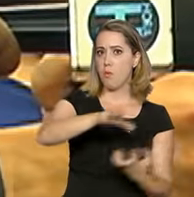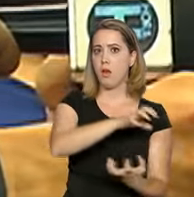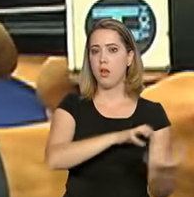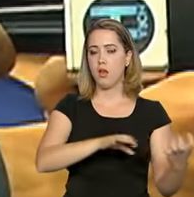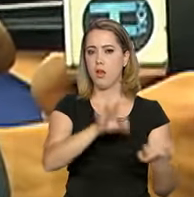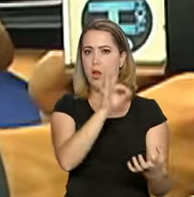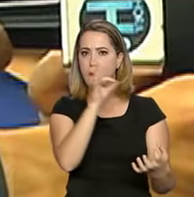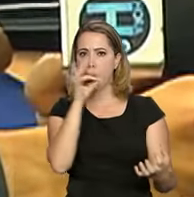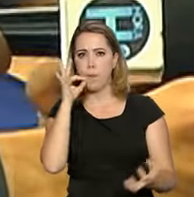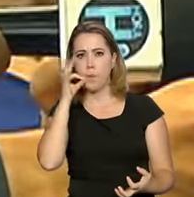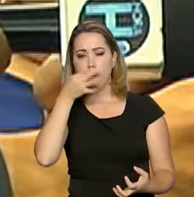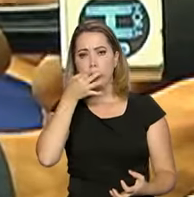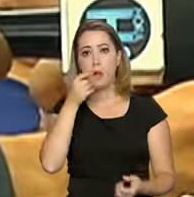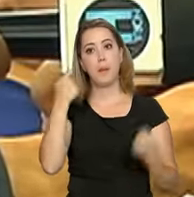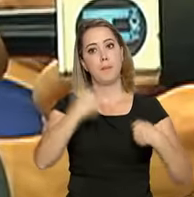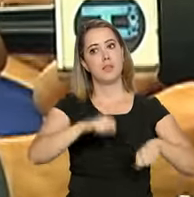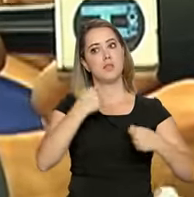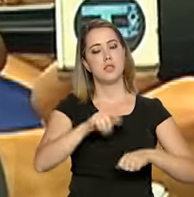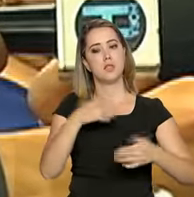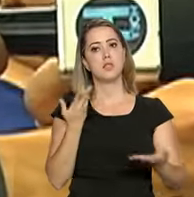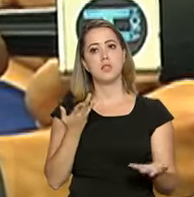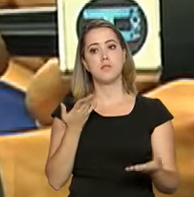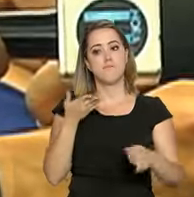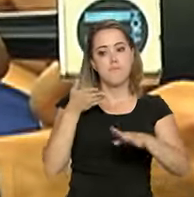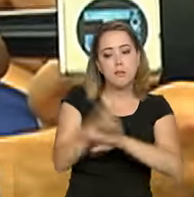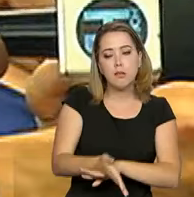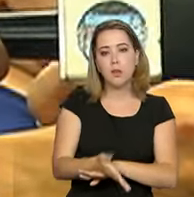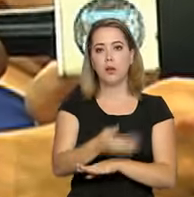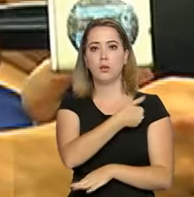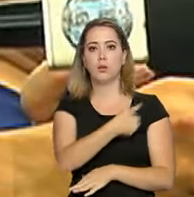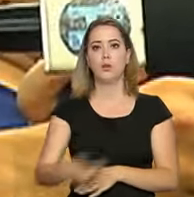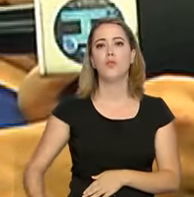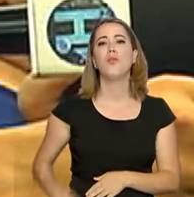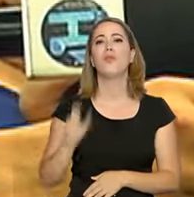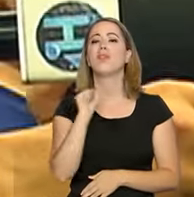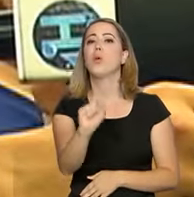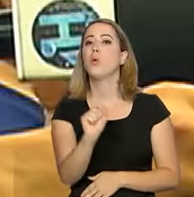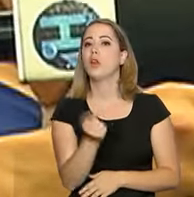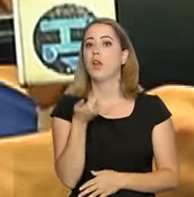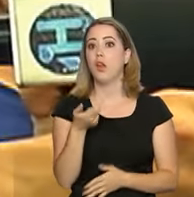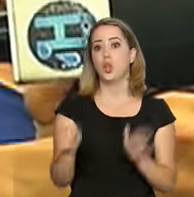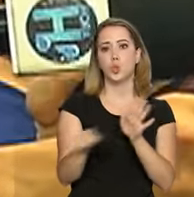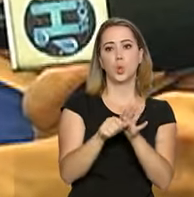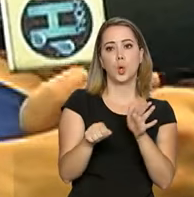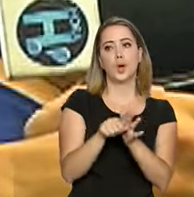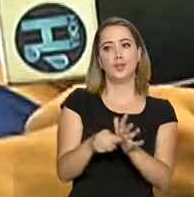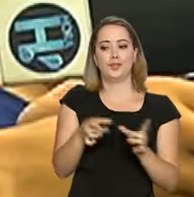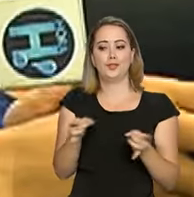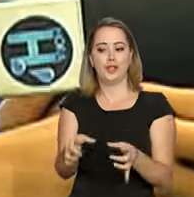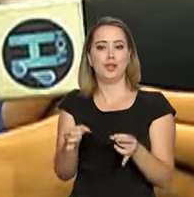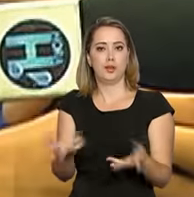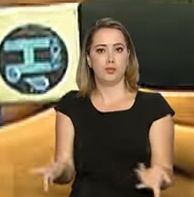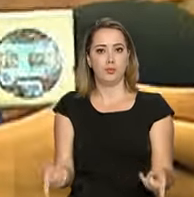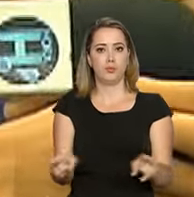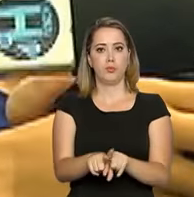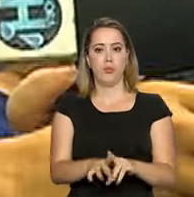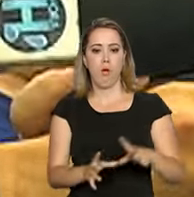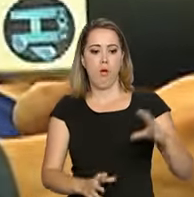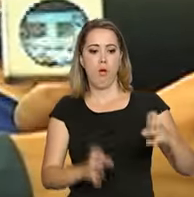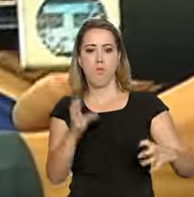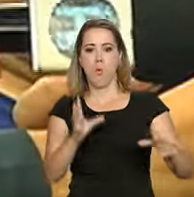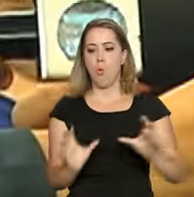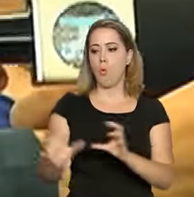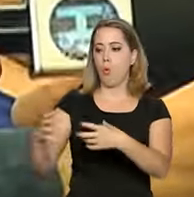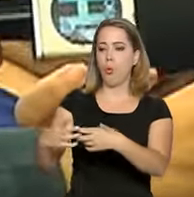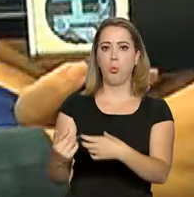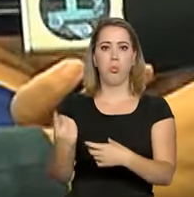e que guerra é essa narcotráfico o que que nós estamos vendo o que nós vimos hoje uma facção brigando com a outra por